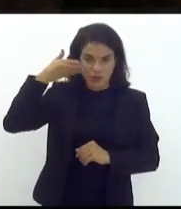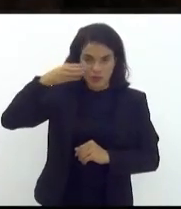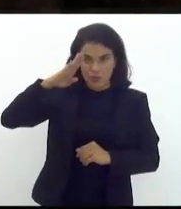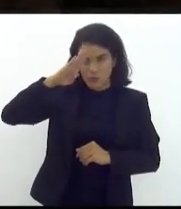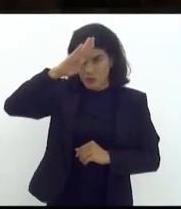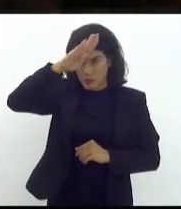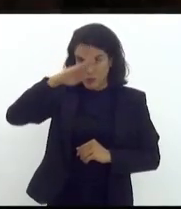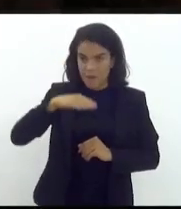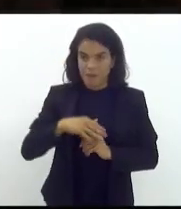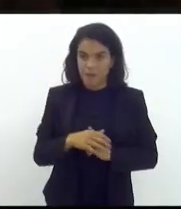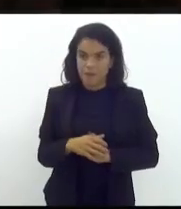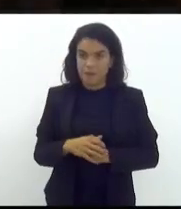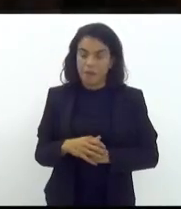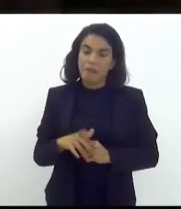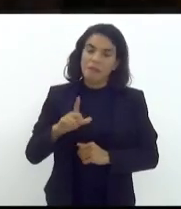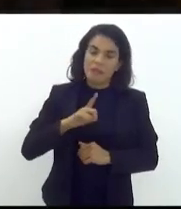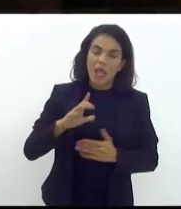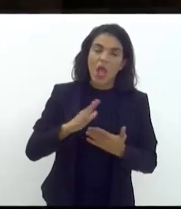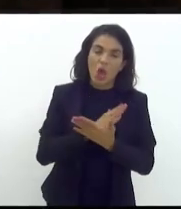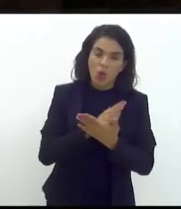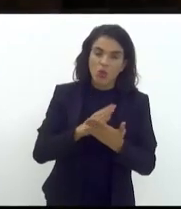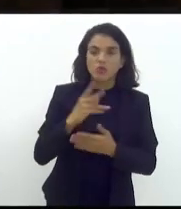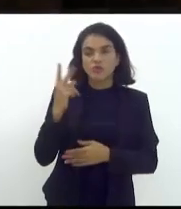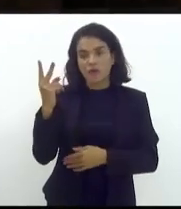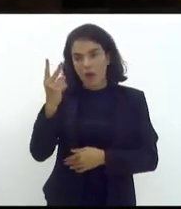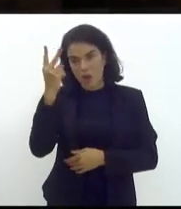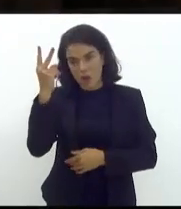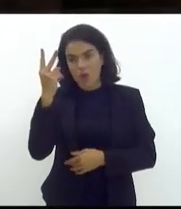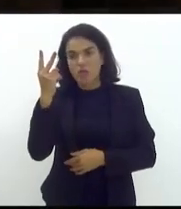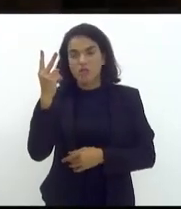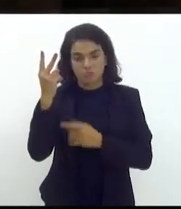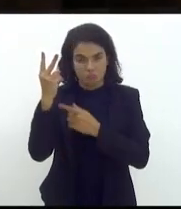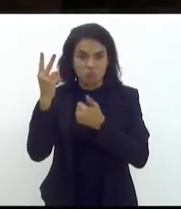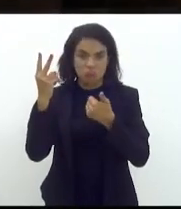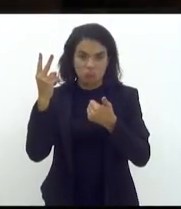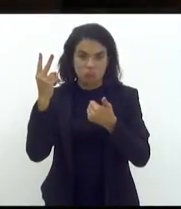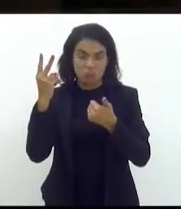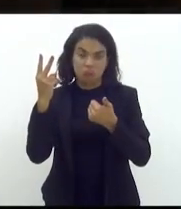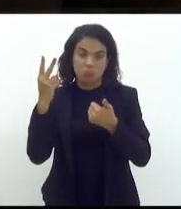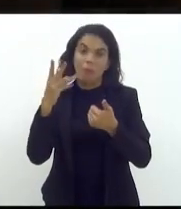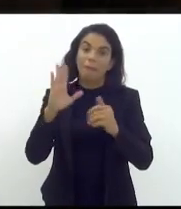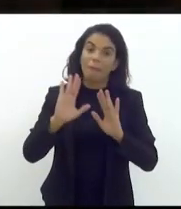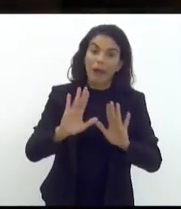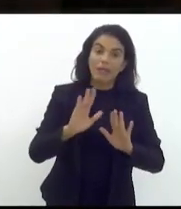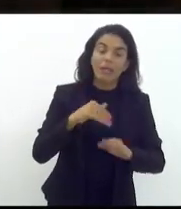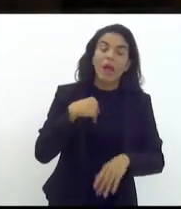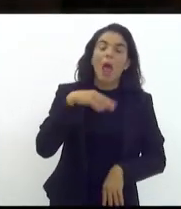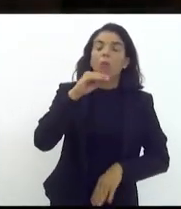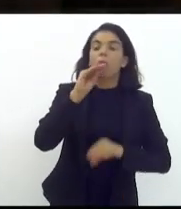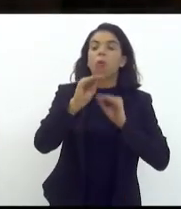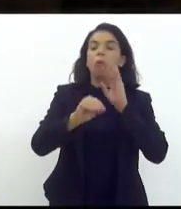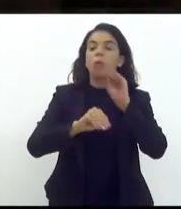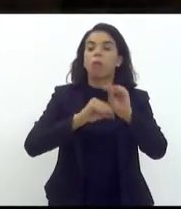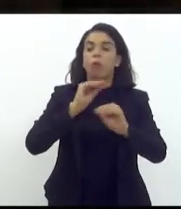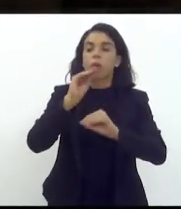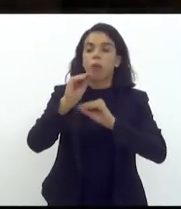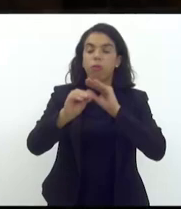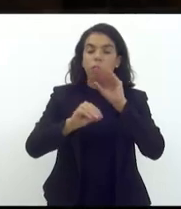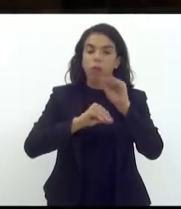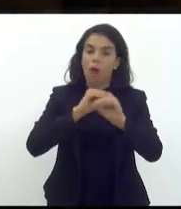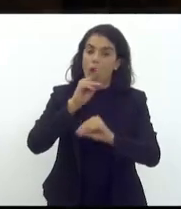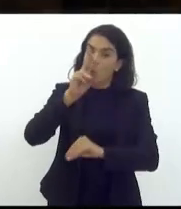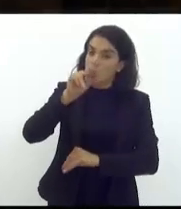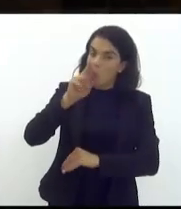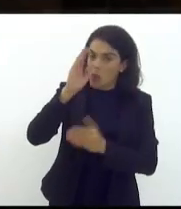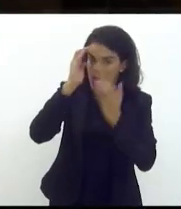porque tem alguns valores que Ele defende que são valores mas só que tem que defendia da boca para fora porque jamais